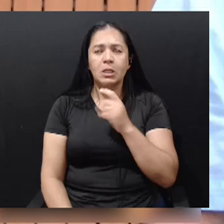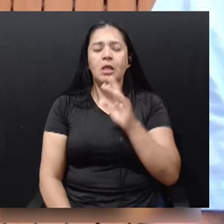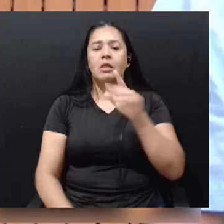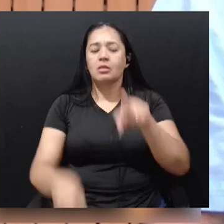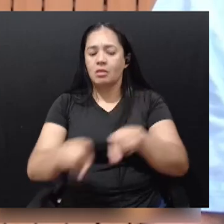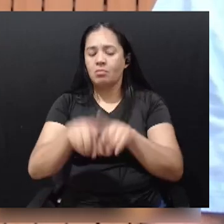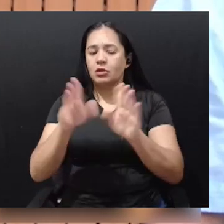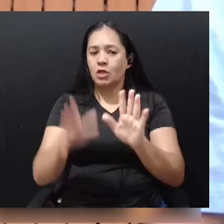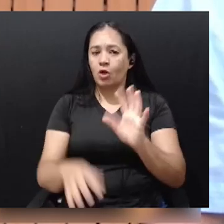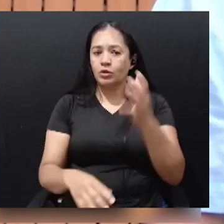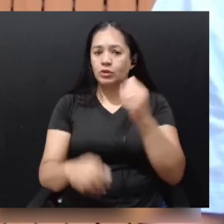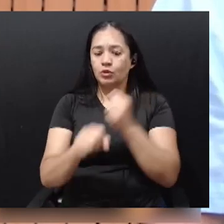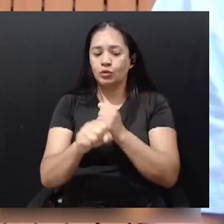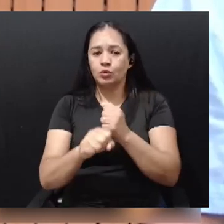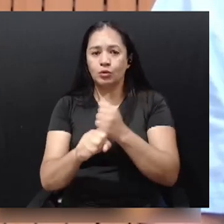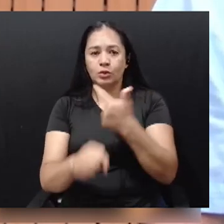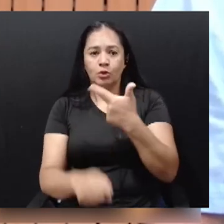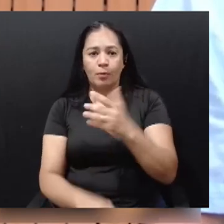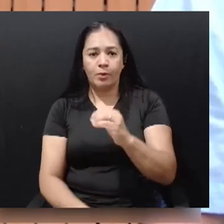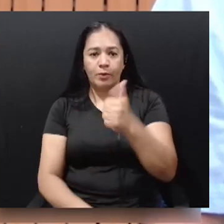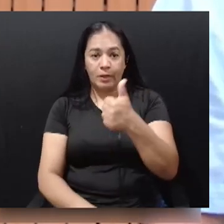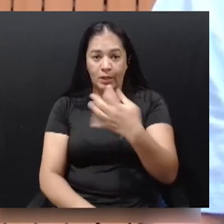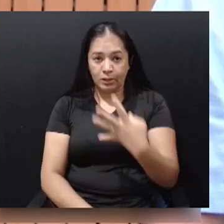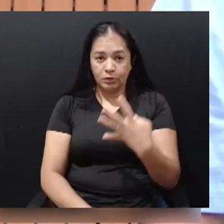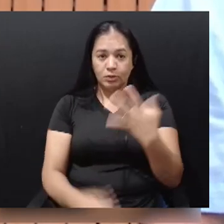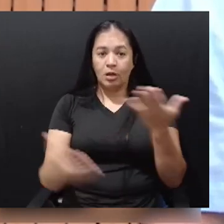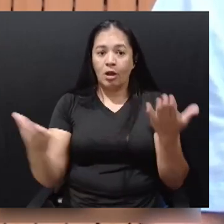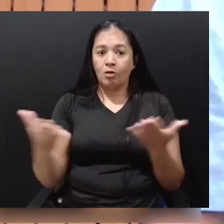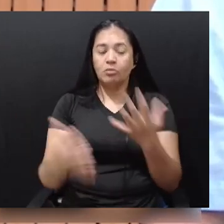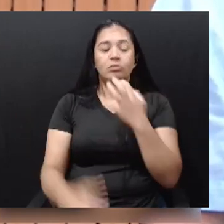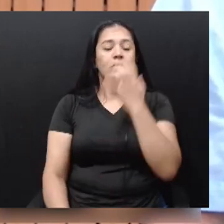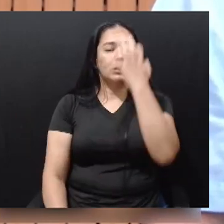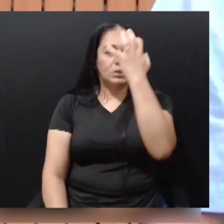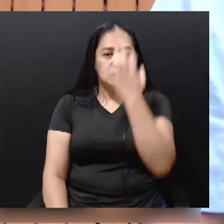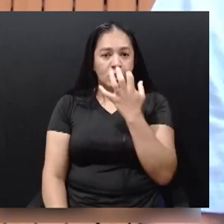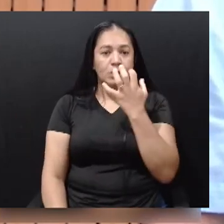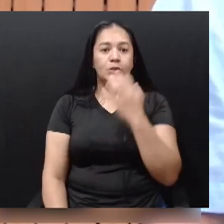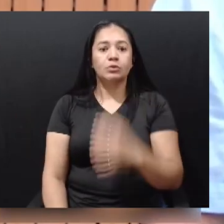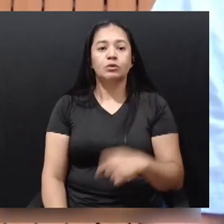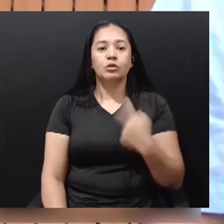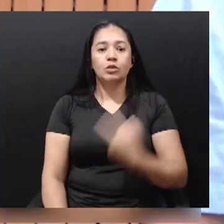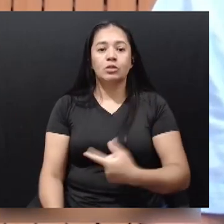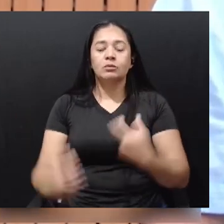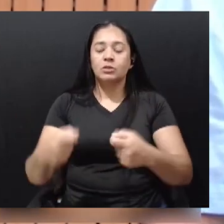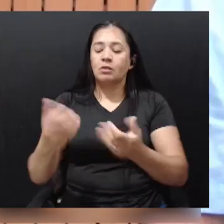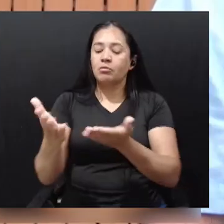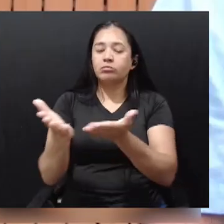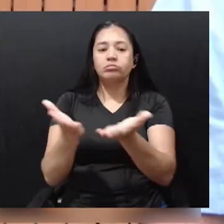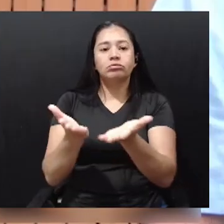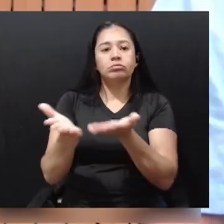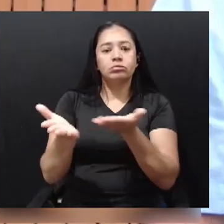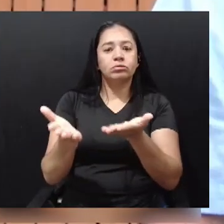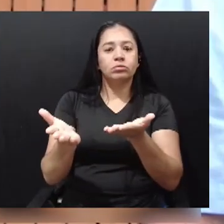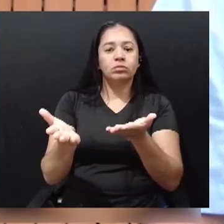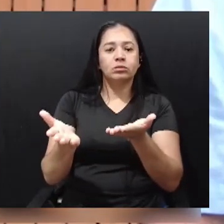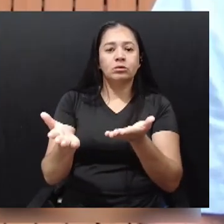2015. É uma questão muito séria e que a gente tem que tratar com a